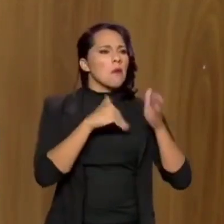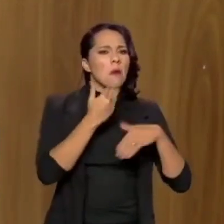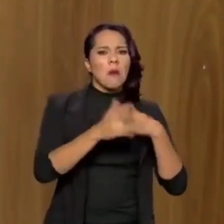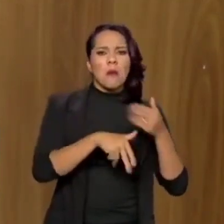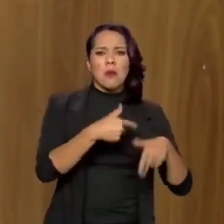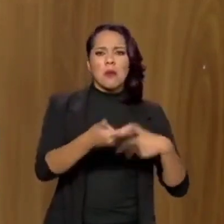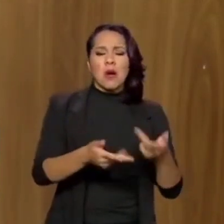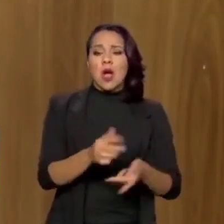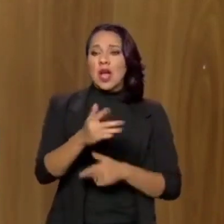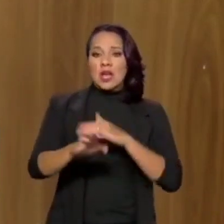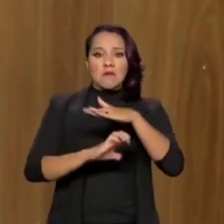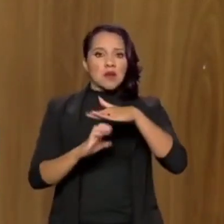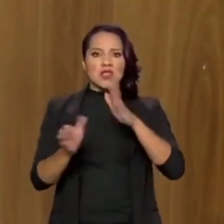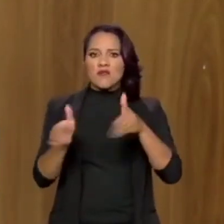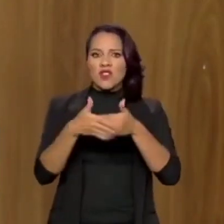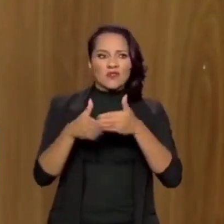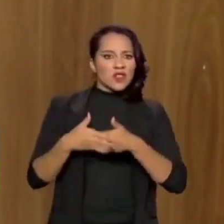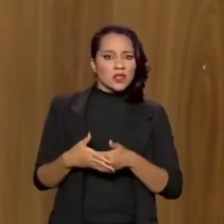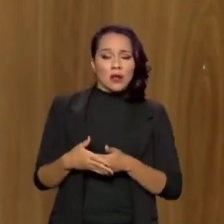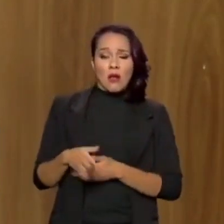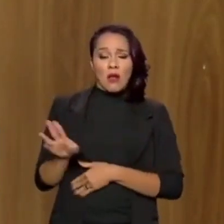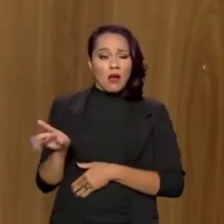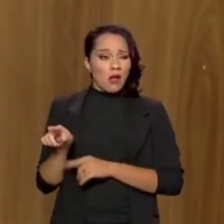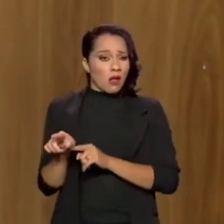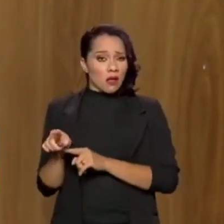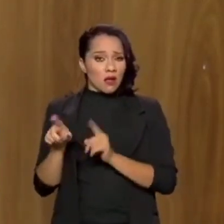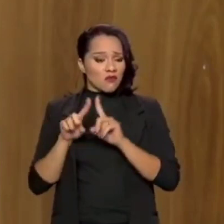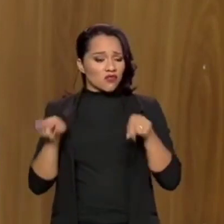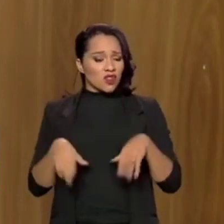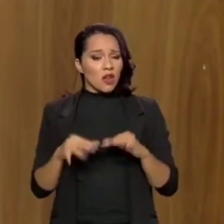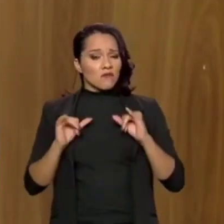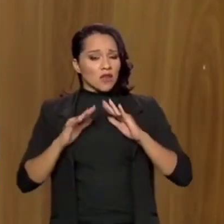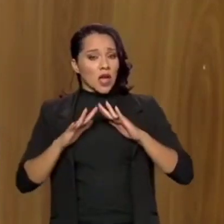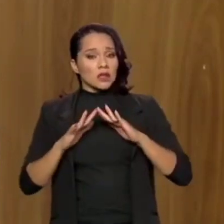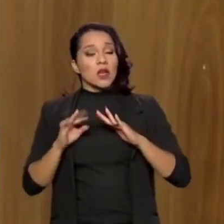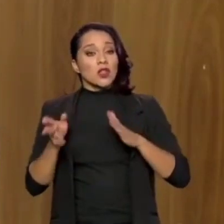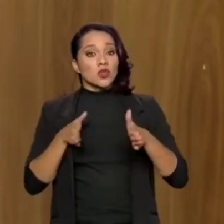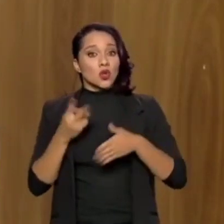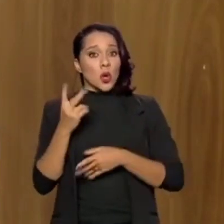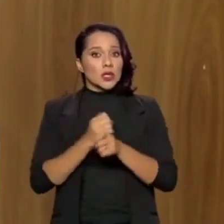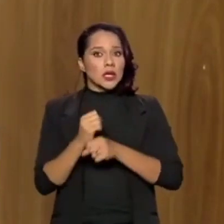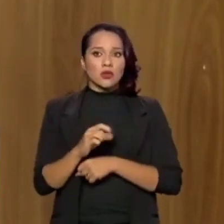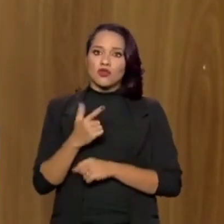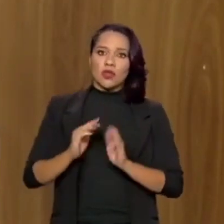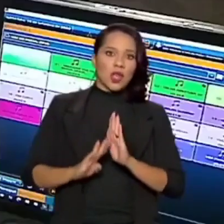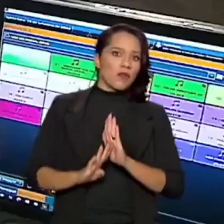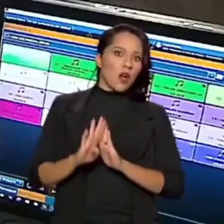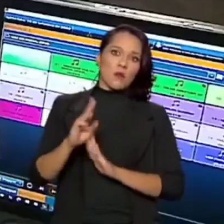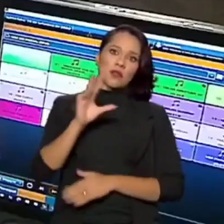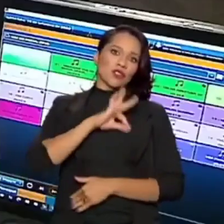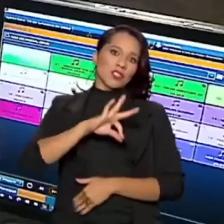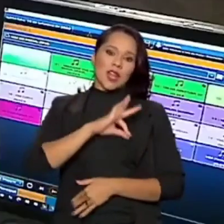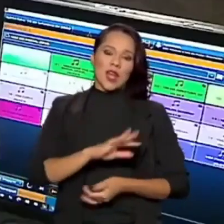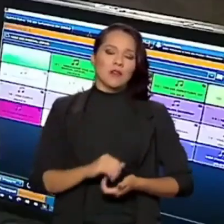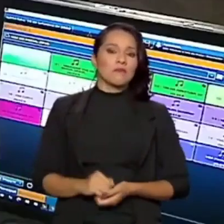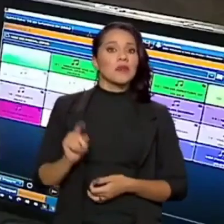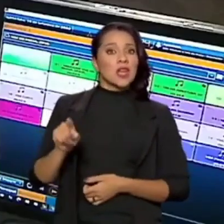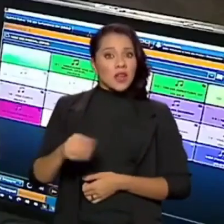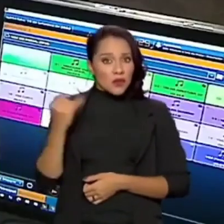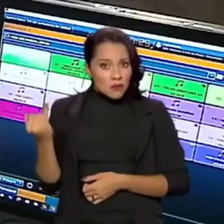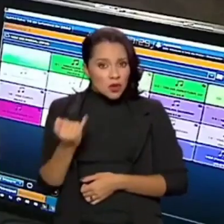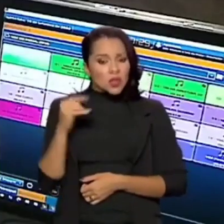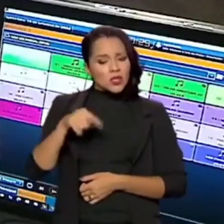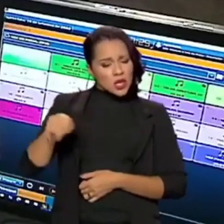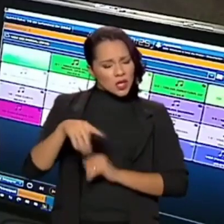outras empresas fechando, a contribuição deles é que durante 2 anos não houve esse aumento de salário. Isso foi muito importante,